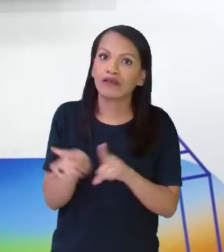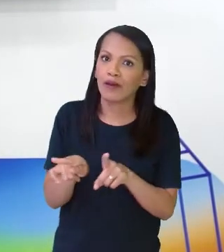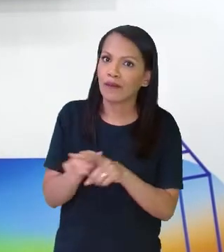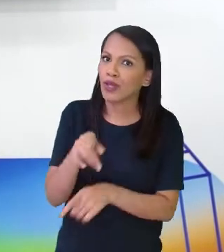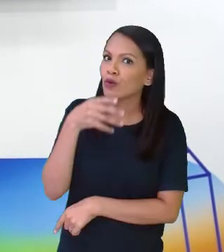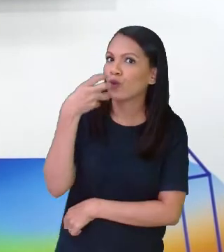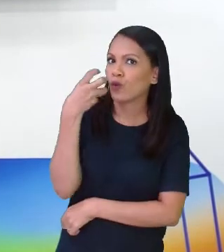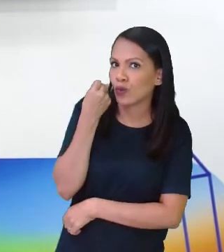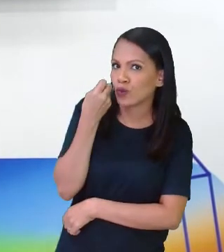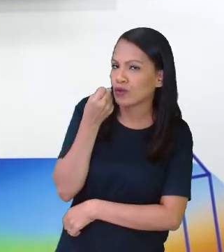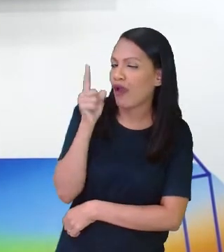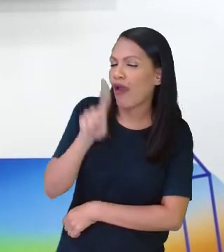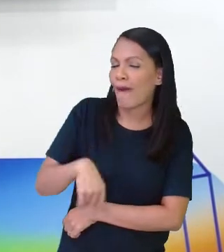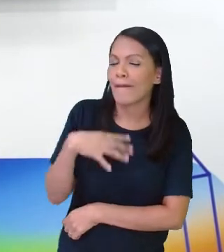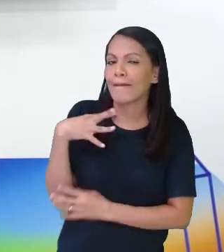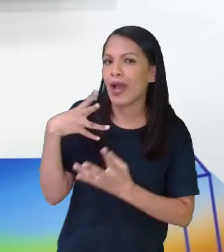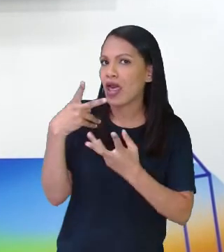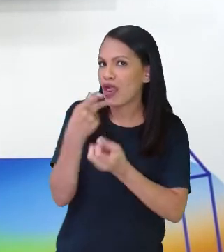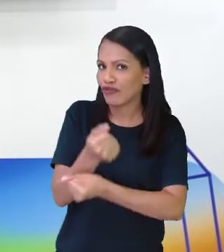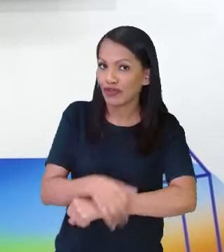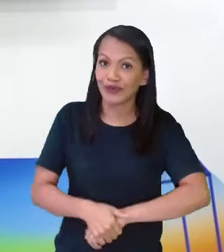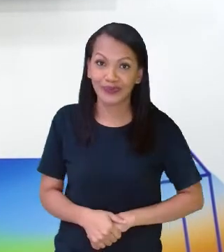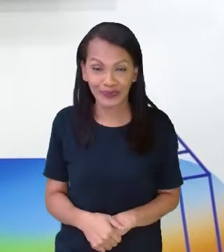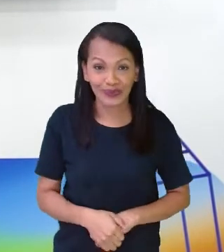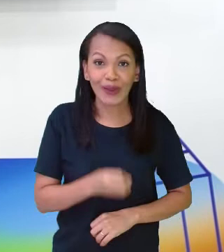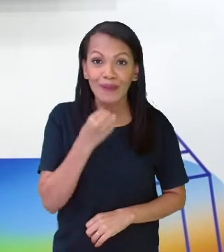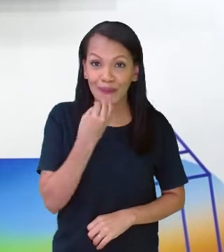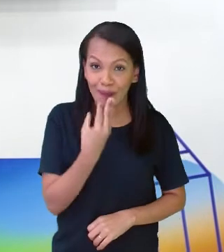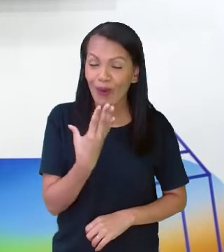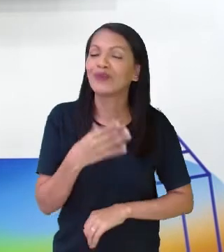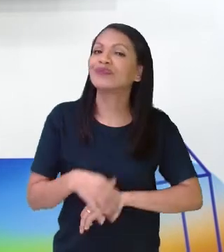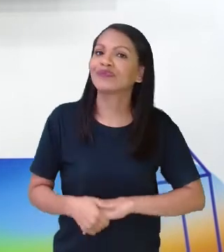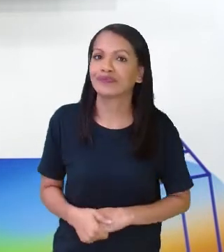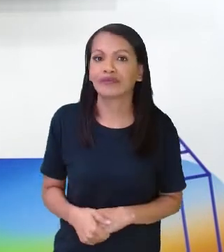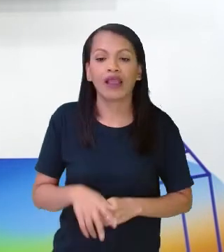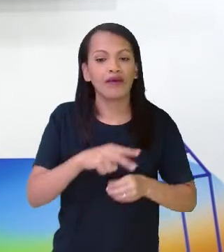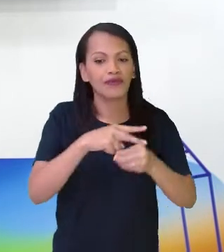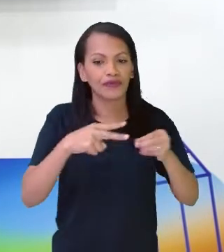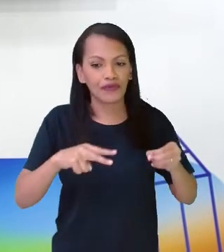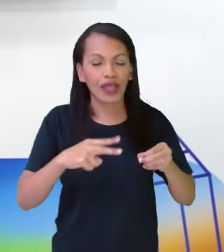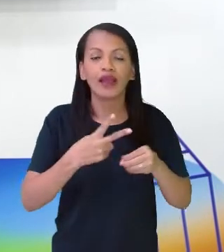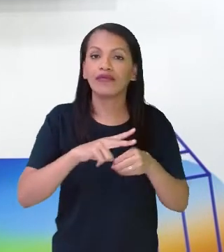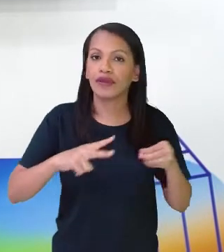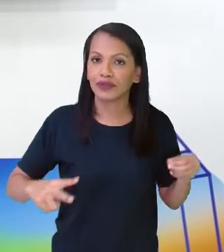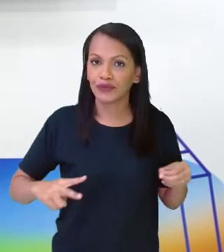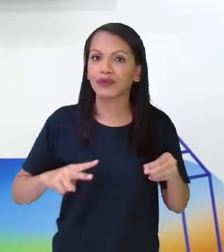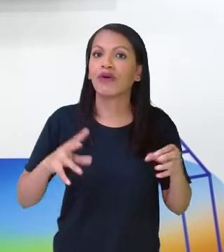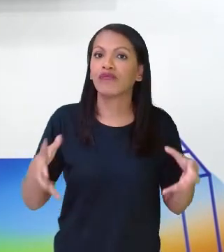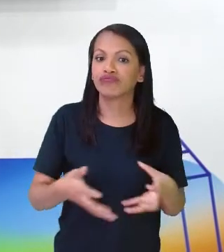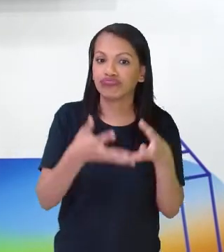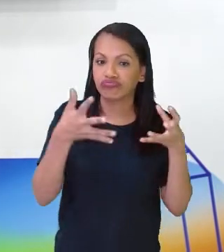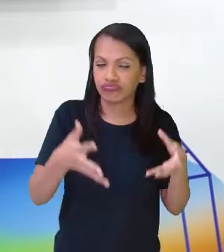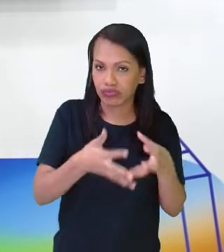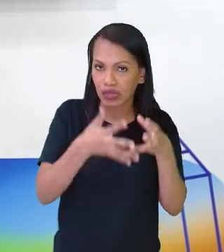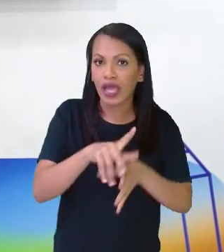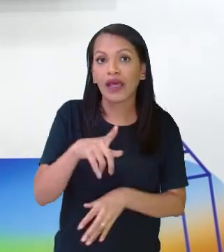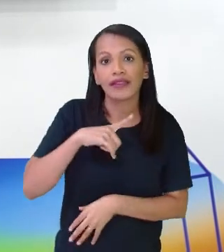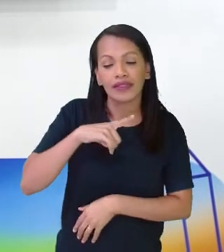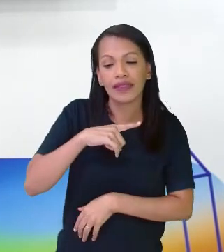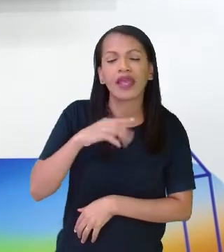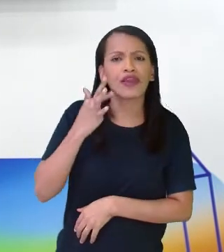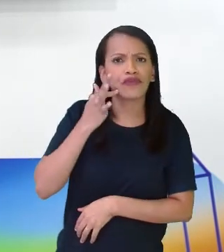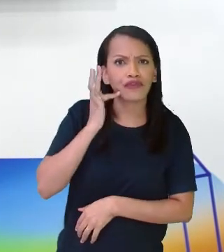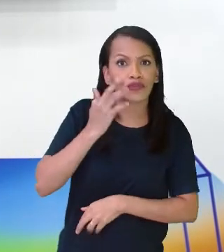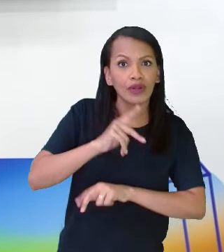também. Maravilhoso. Muito bom. Realmente, legumes, verduras, as frutas que a gente tem uma